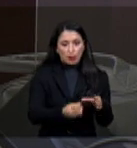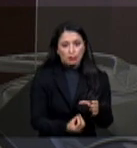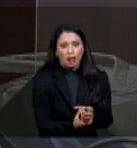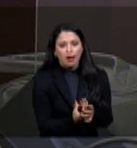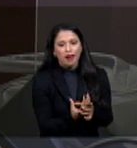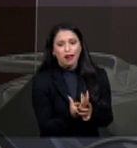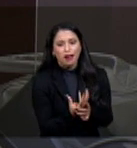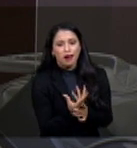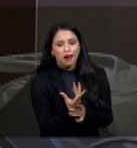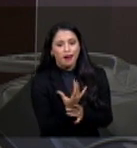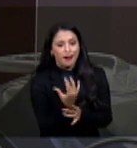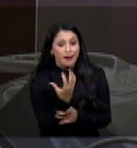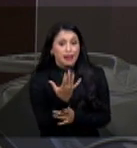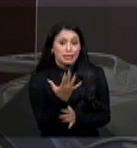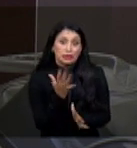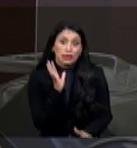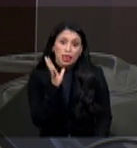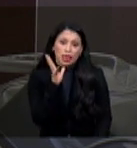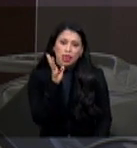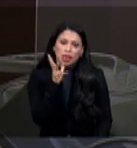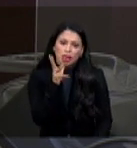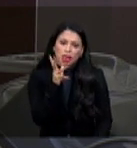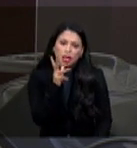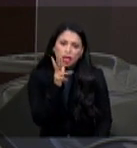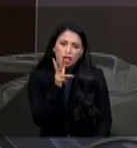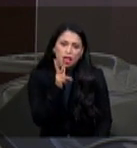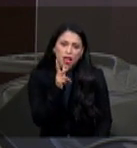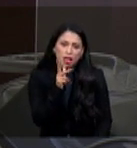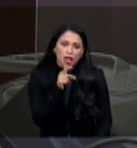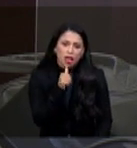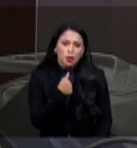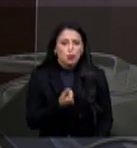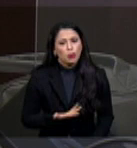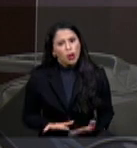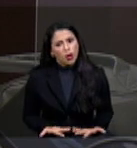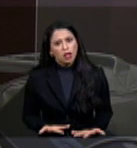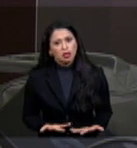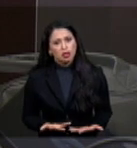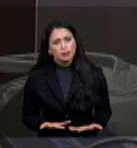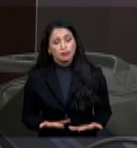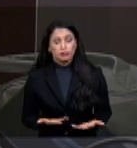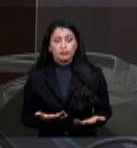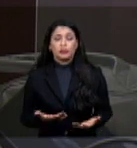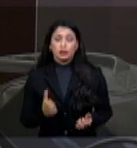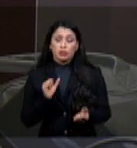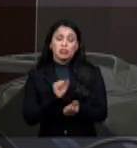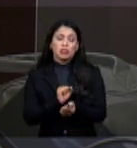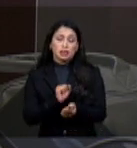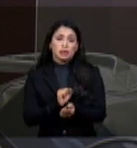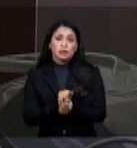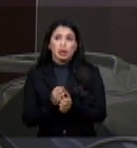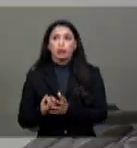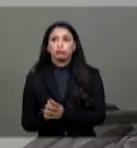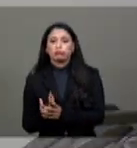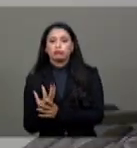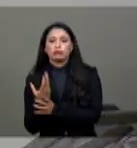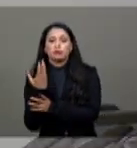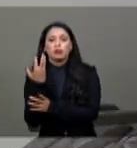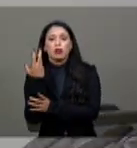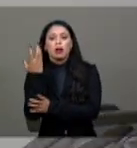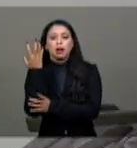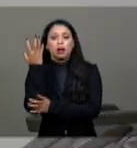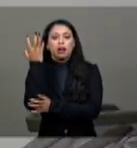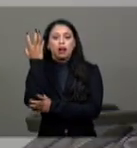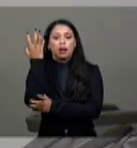e por outras. Né? A justiça pelo olhar de mulheres. Né? No canto direito inferior da tela, a janela com a intérprete